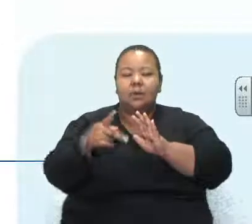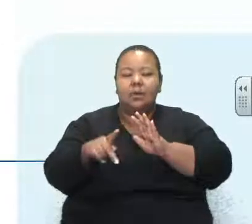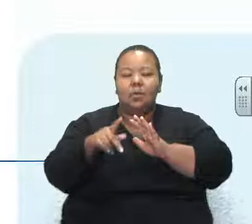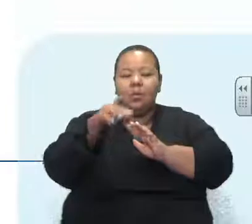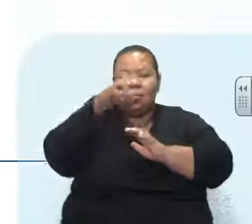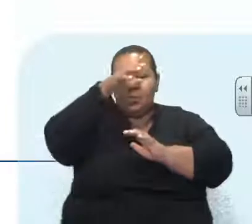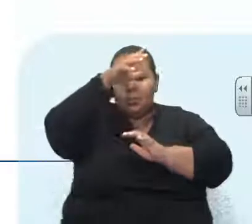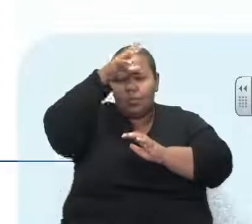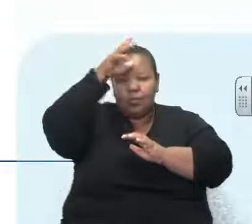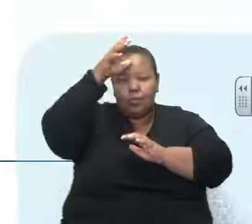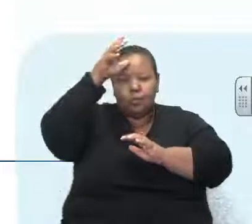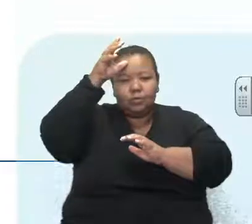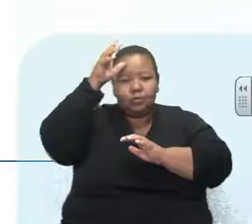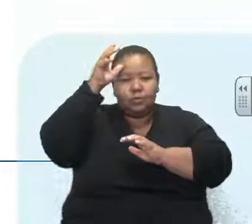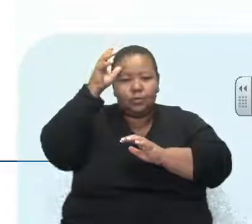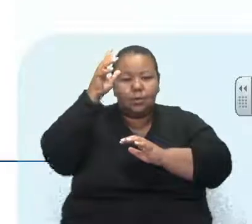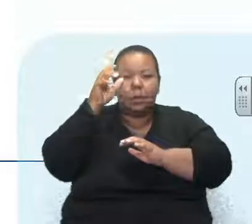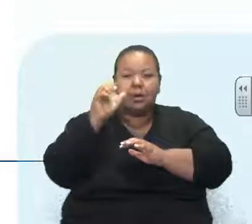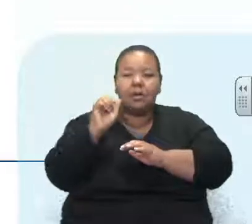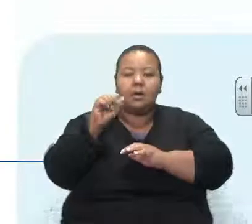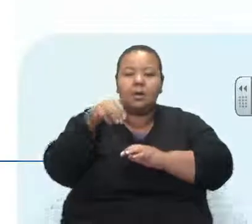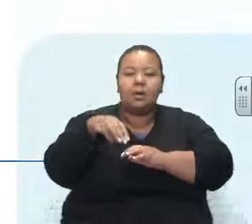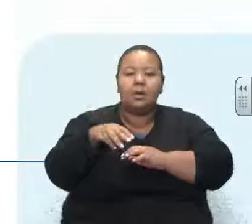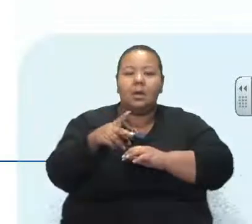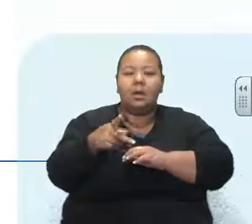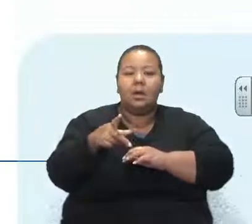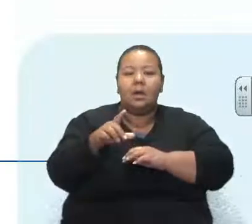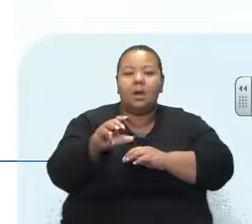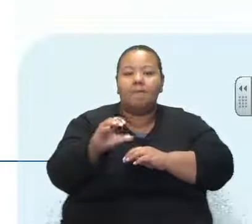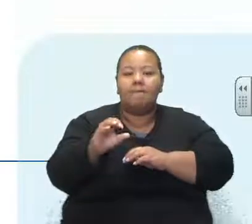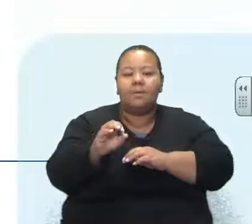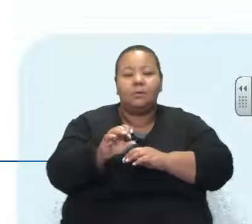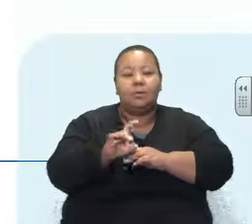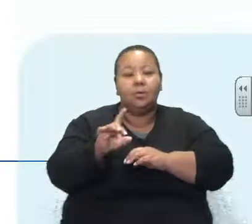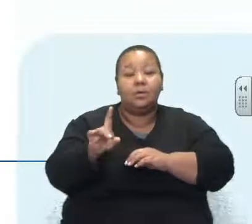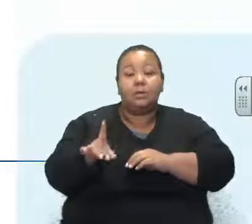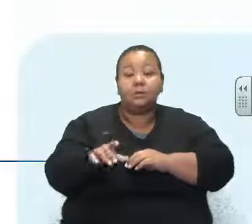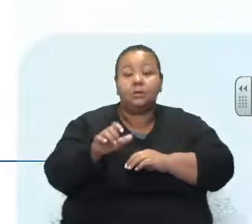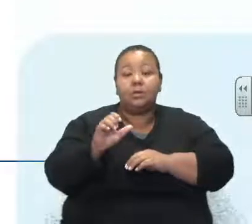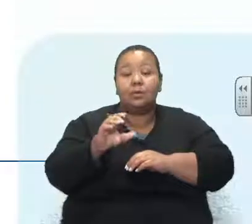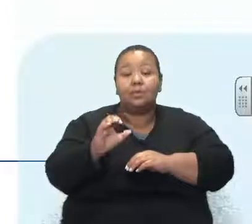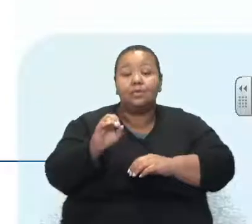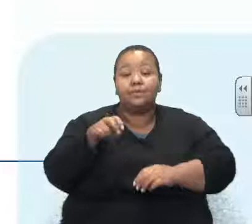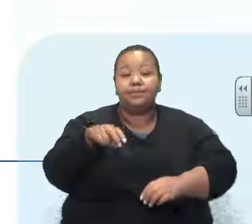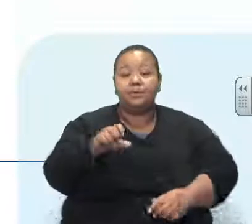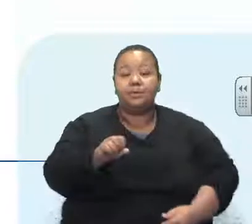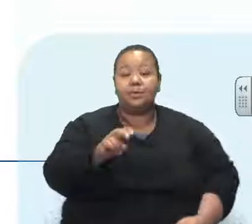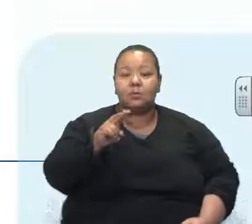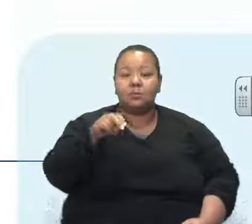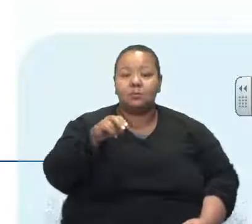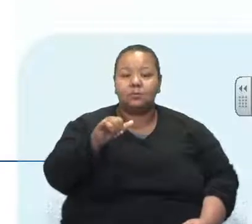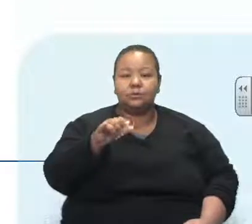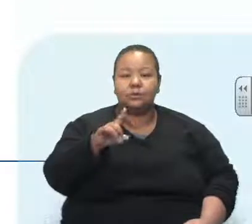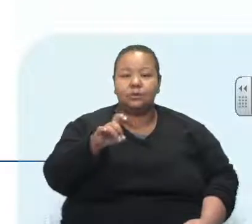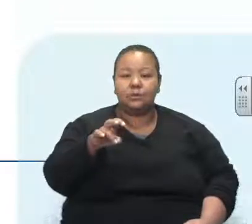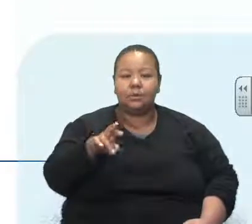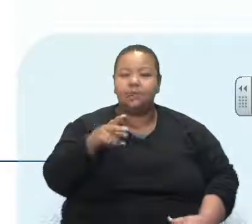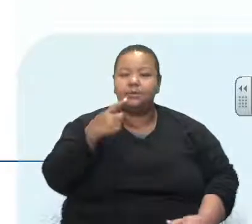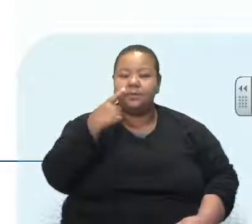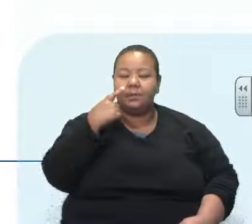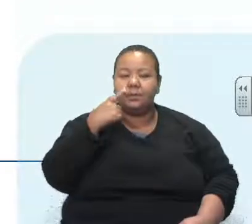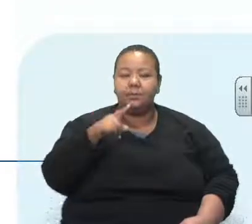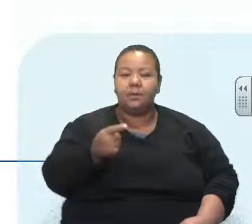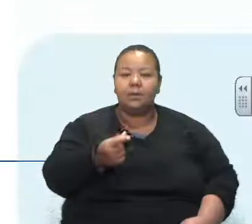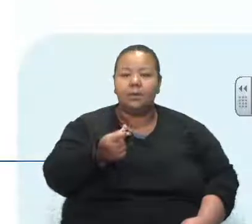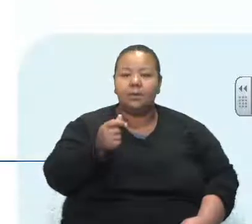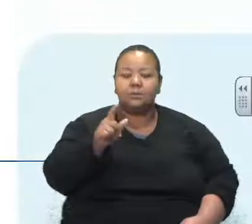INPC, só que é amplo. Ele agora não é limitado, não é só o consumidor. Ele analisa o preço do consumidor